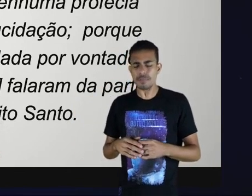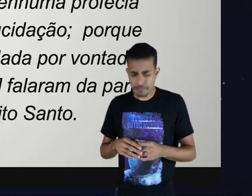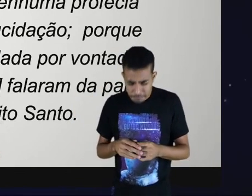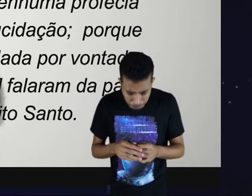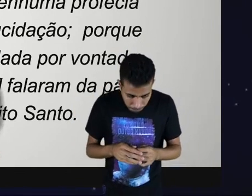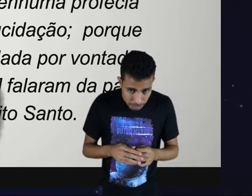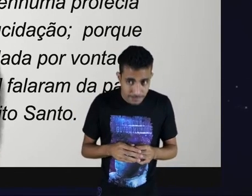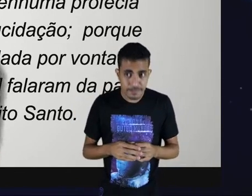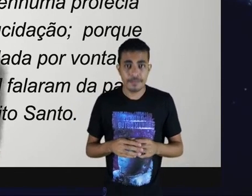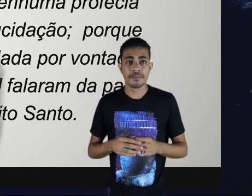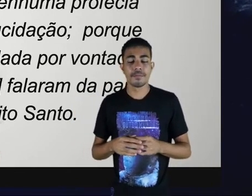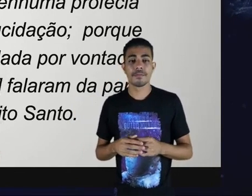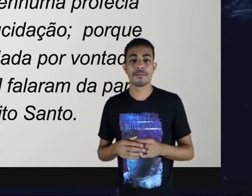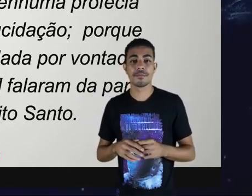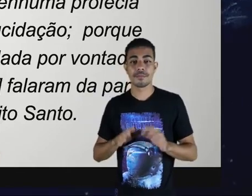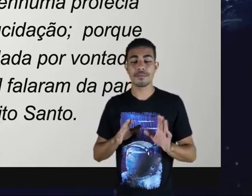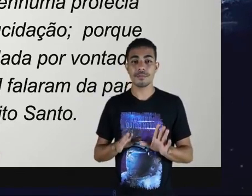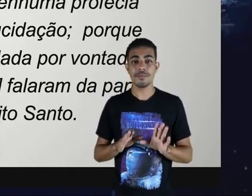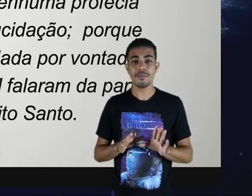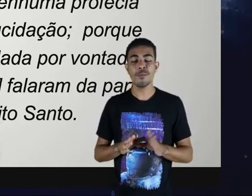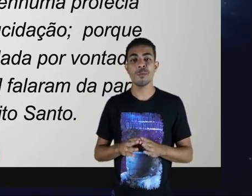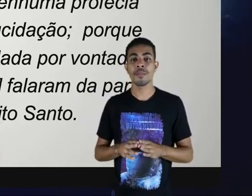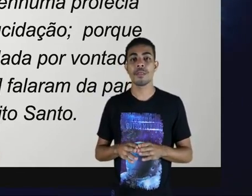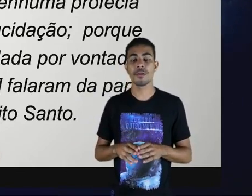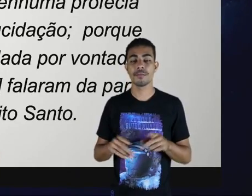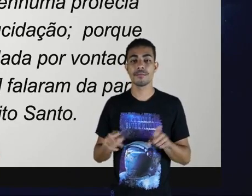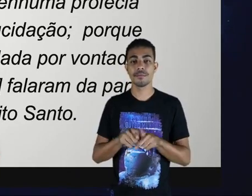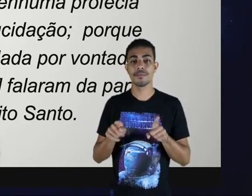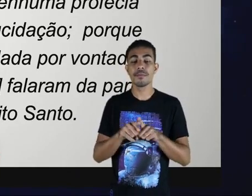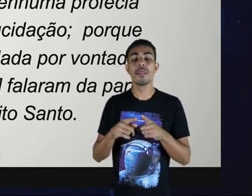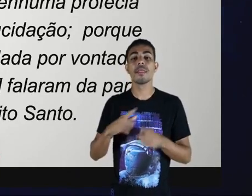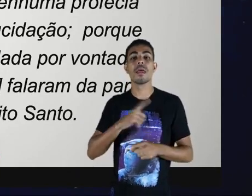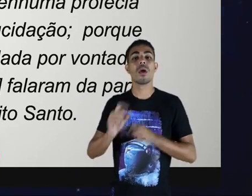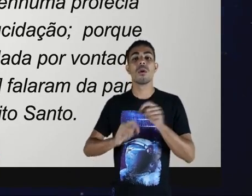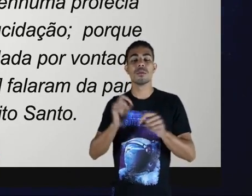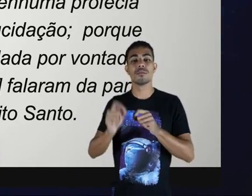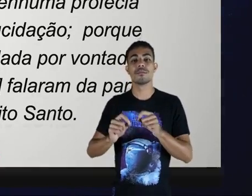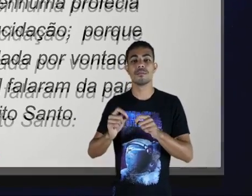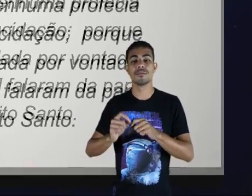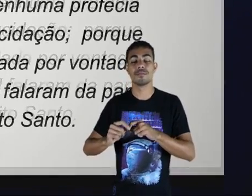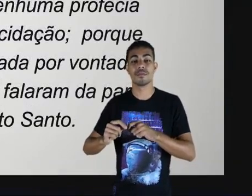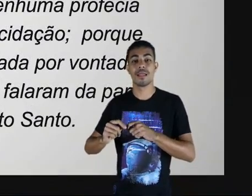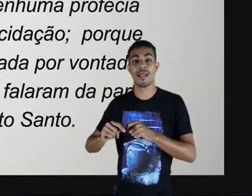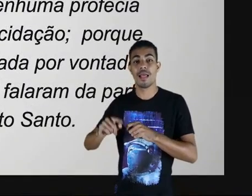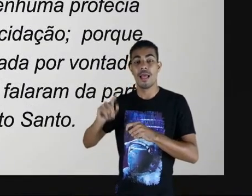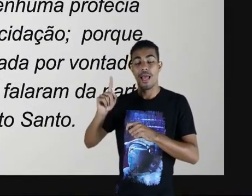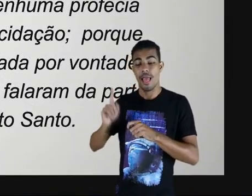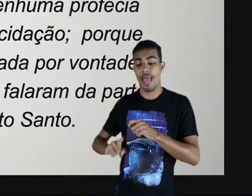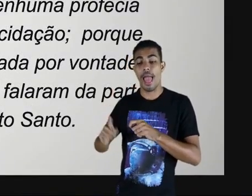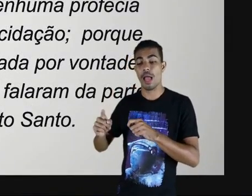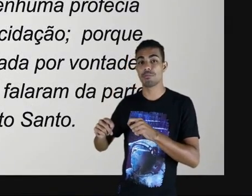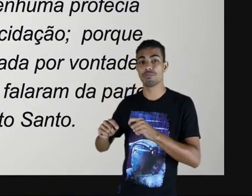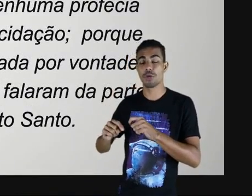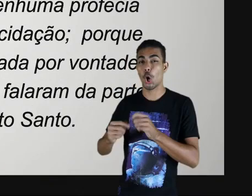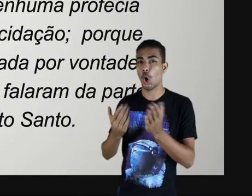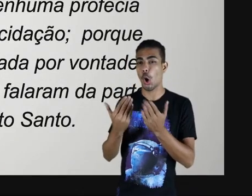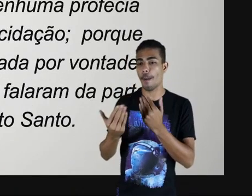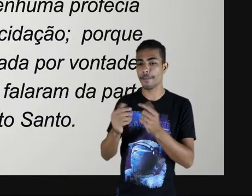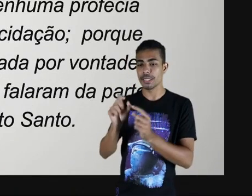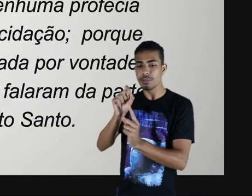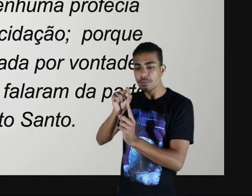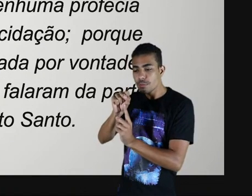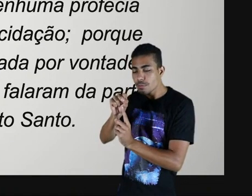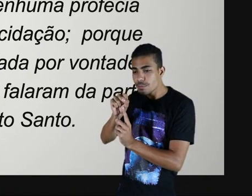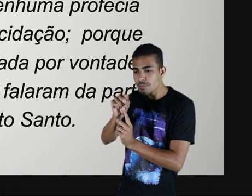confirmada a palavra profética, fazemos bem atendê-la, porque ela é como uma candeia que brilha em